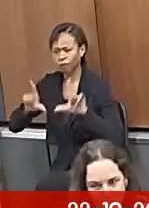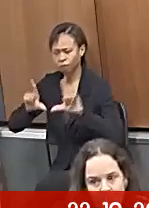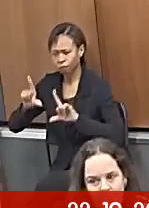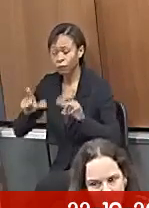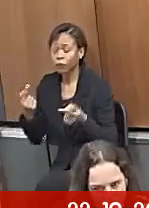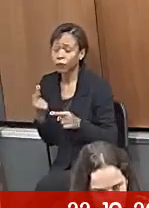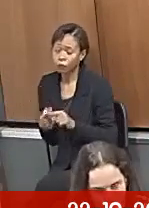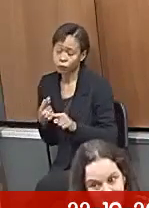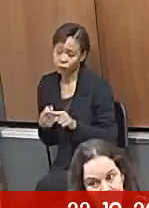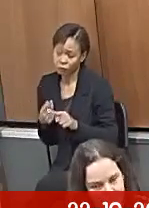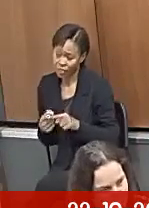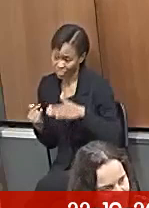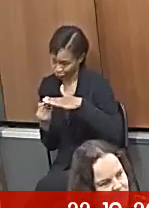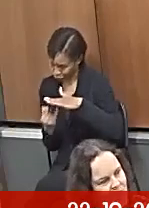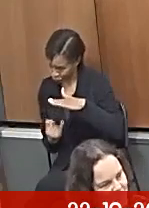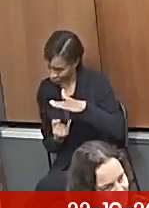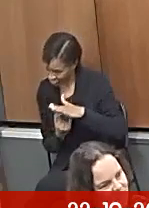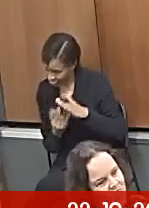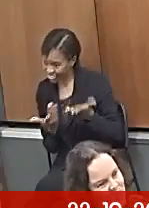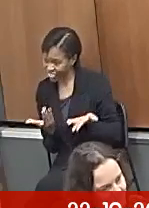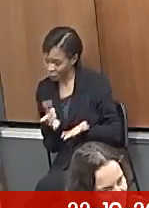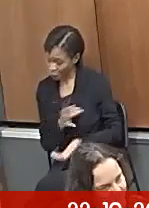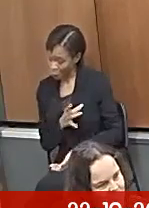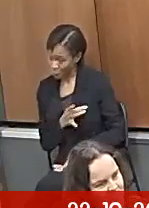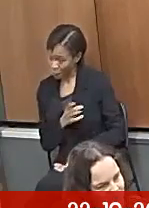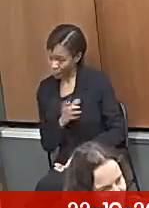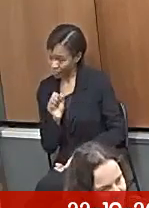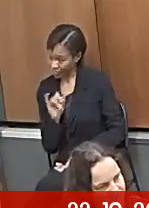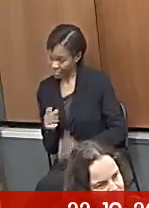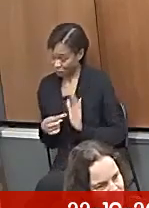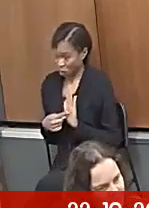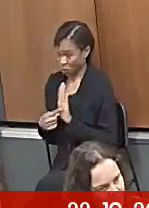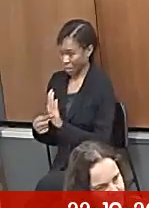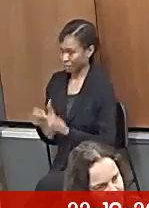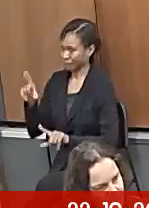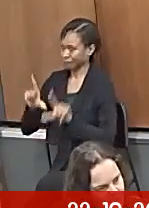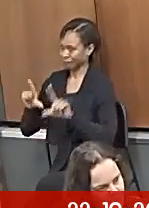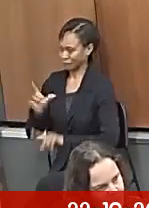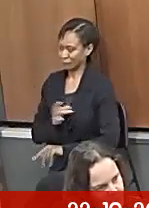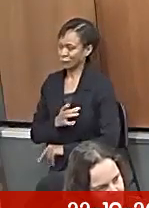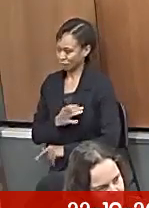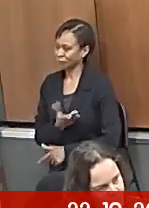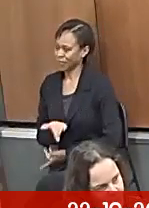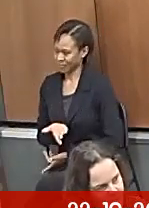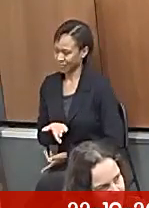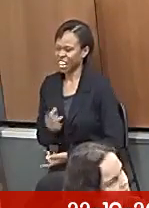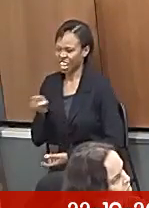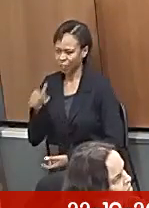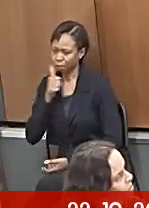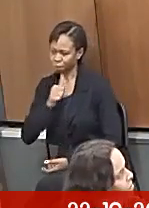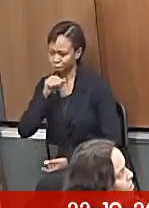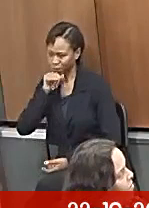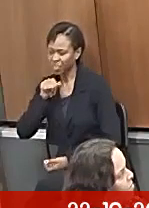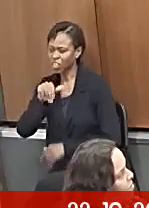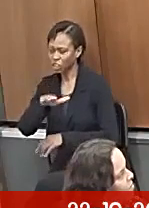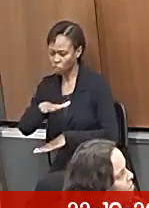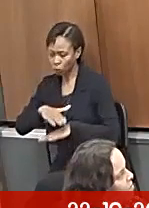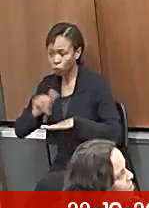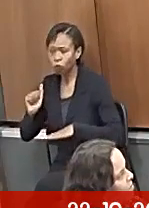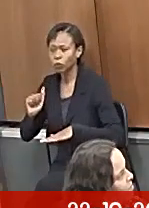mais teme é a exposição negativa. Então, ela buscou a escola para que eu pudesse ser...